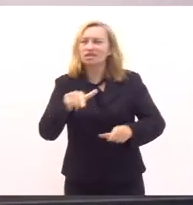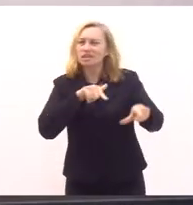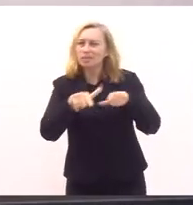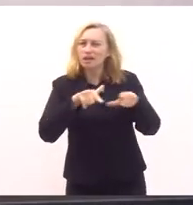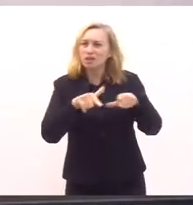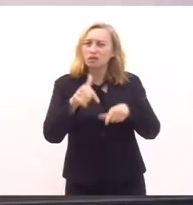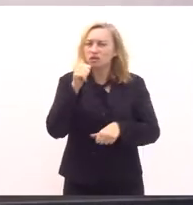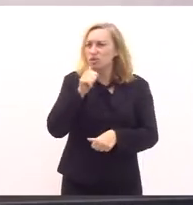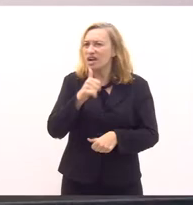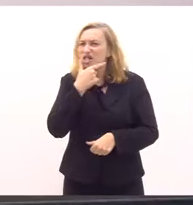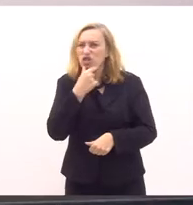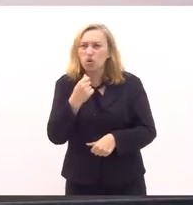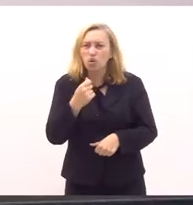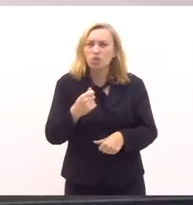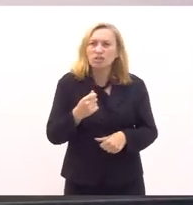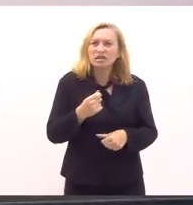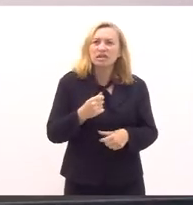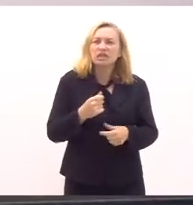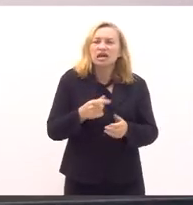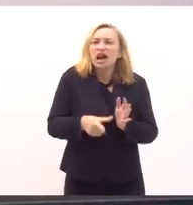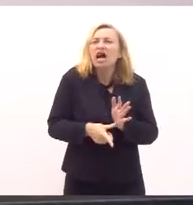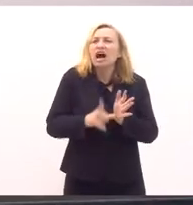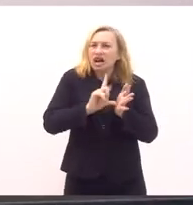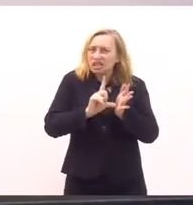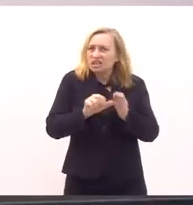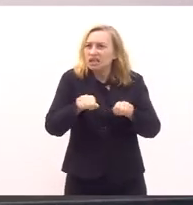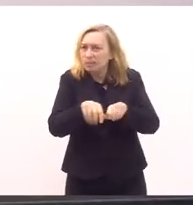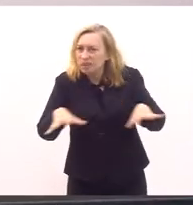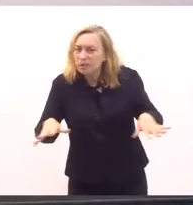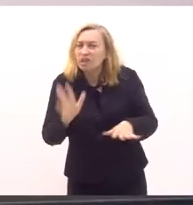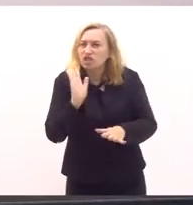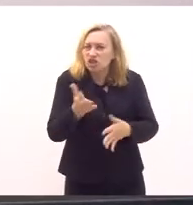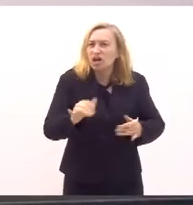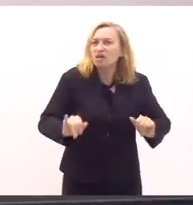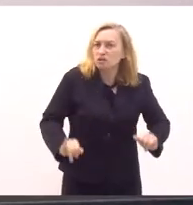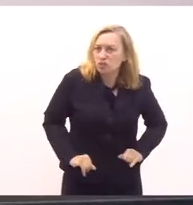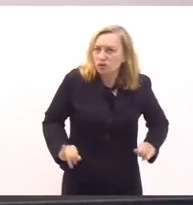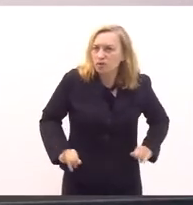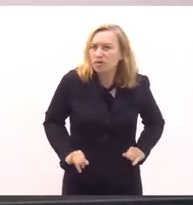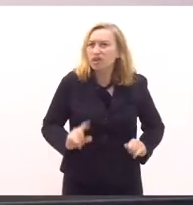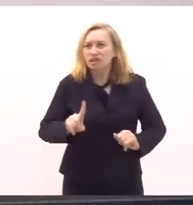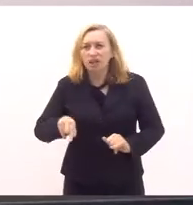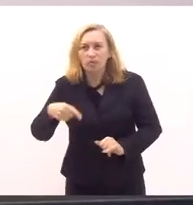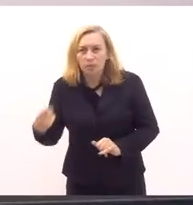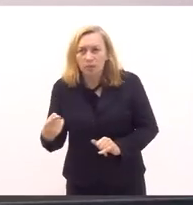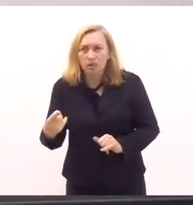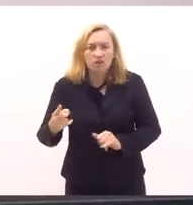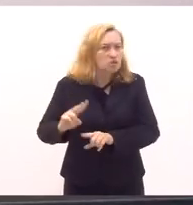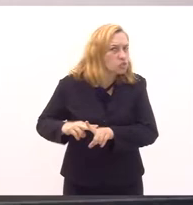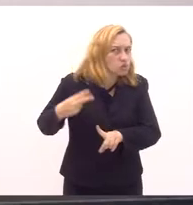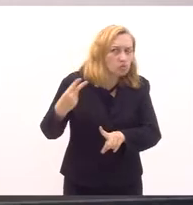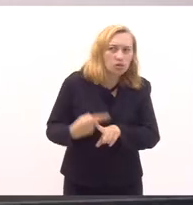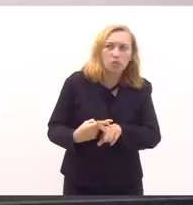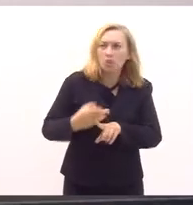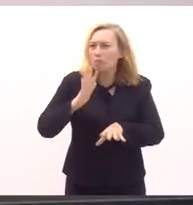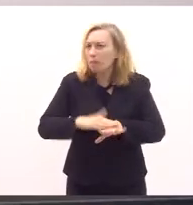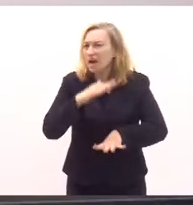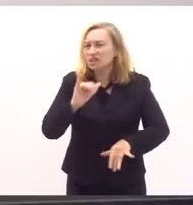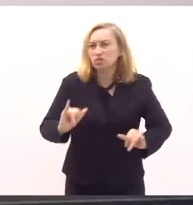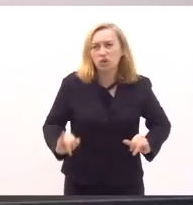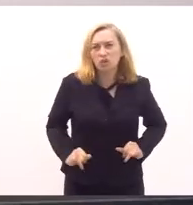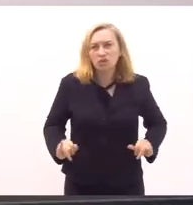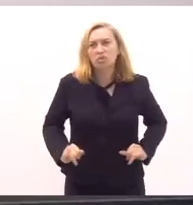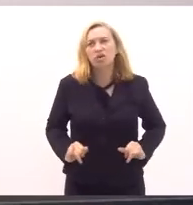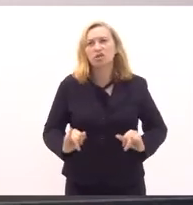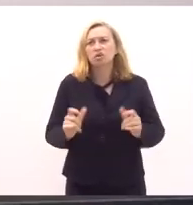trabalhadores e trabalhadoras que estão, desde muito antes da pandemia, já vinham no sofrimento, e com a pandemia isso se estendeu muito mais ainda. E